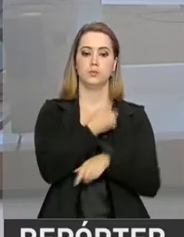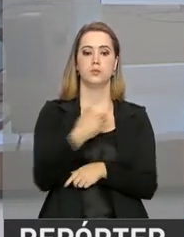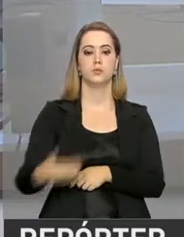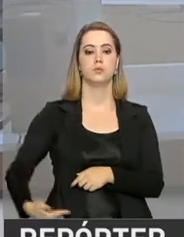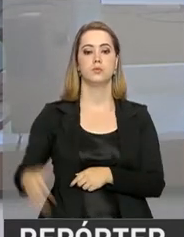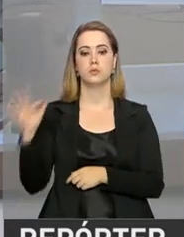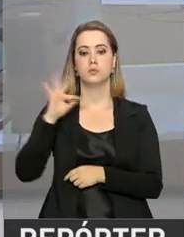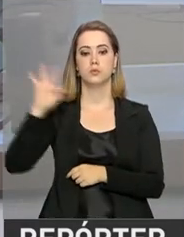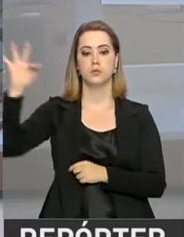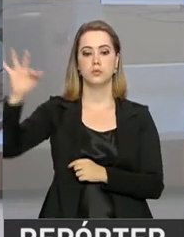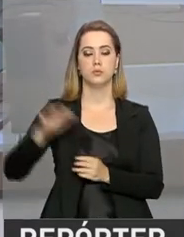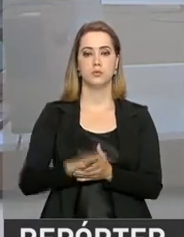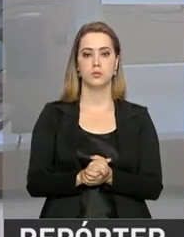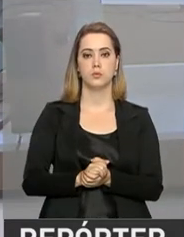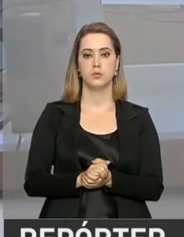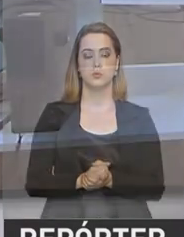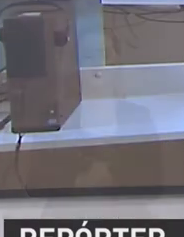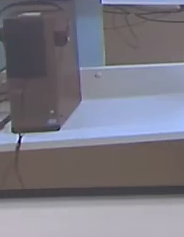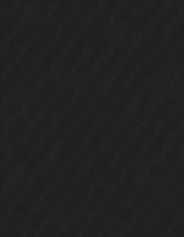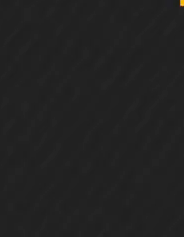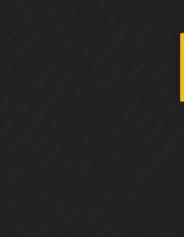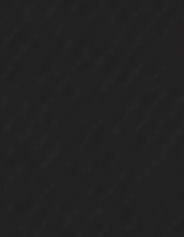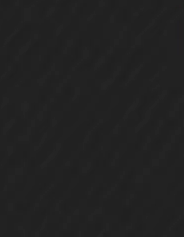br a tv do governo federal